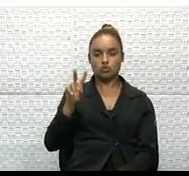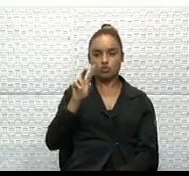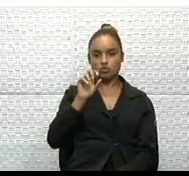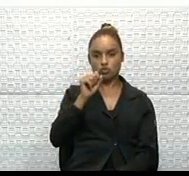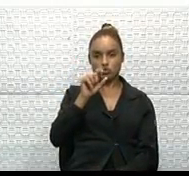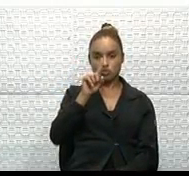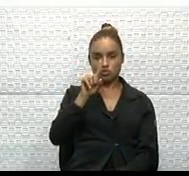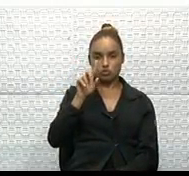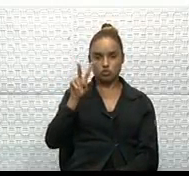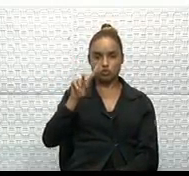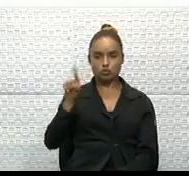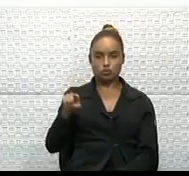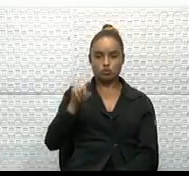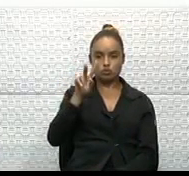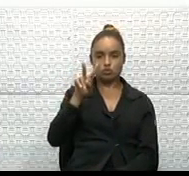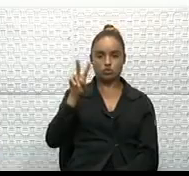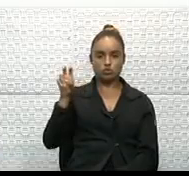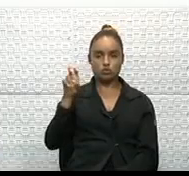812,25.